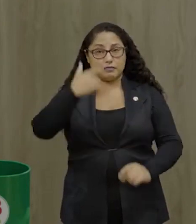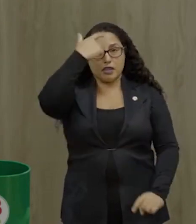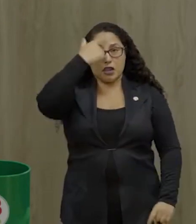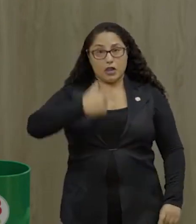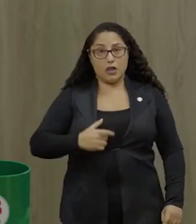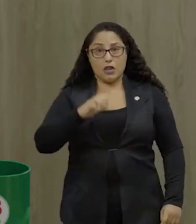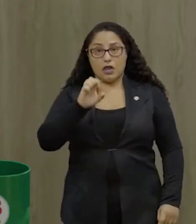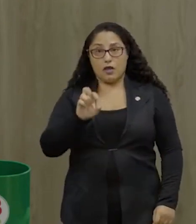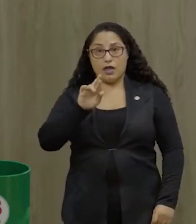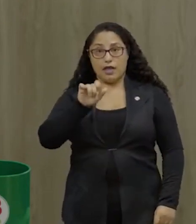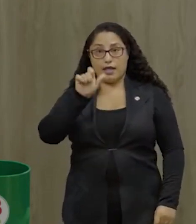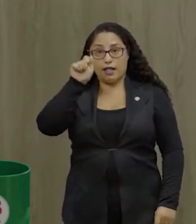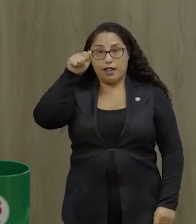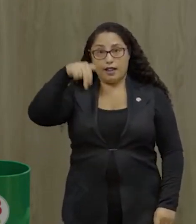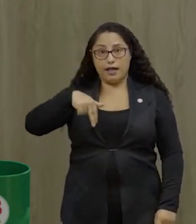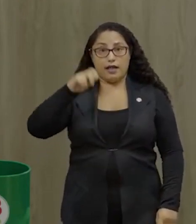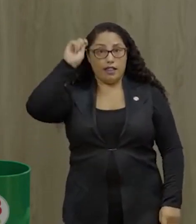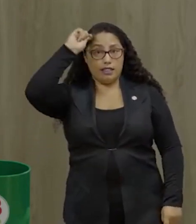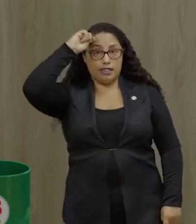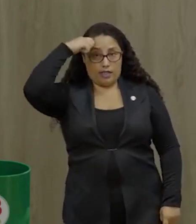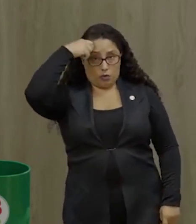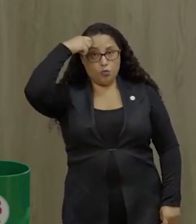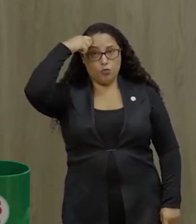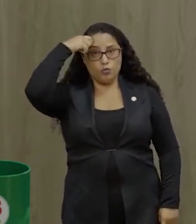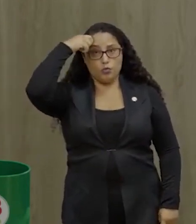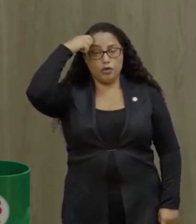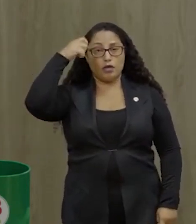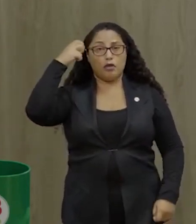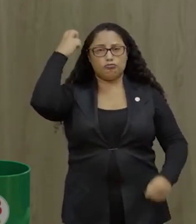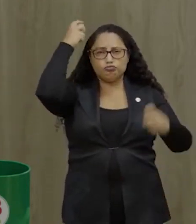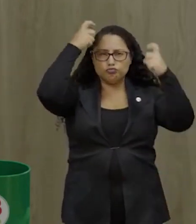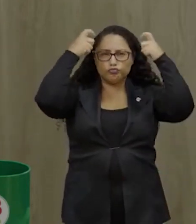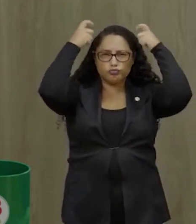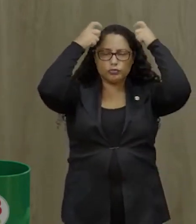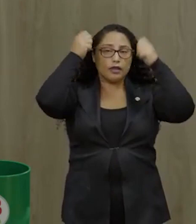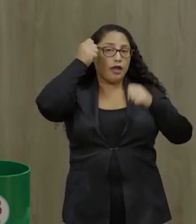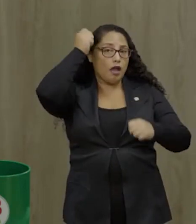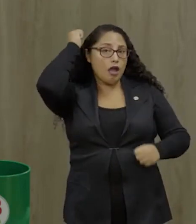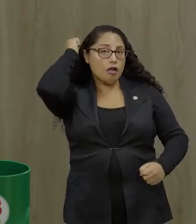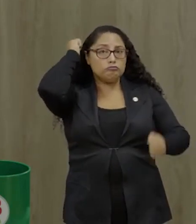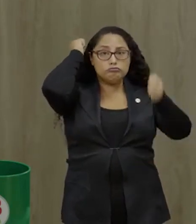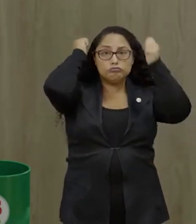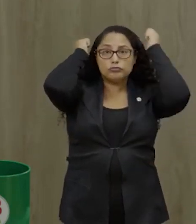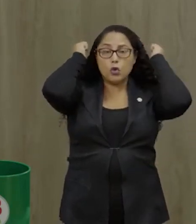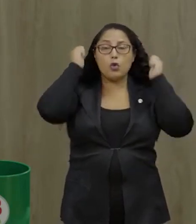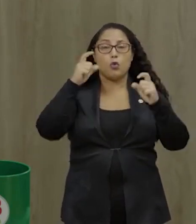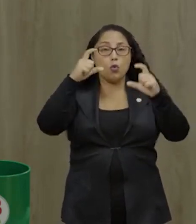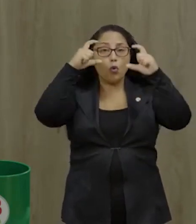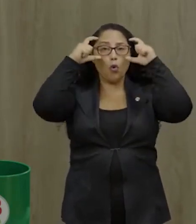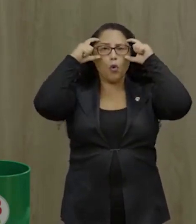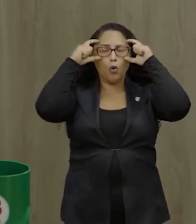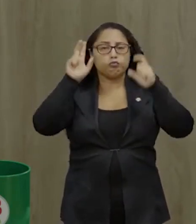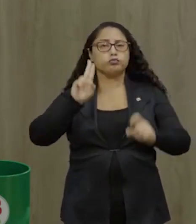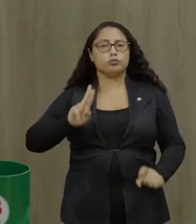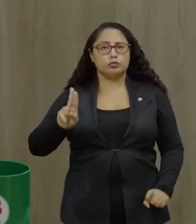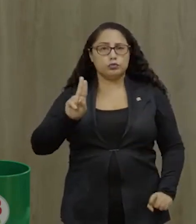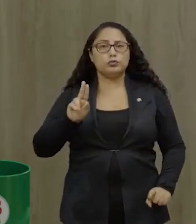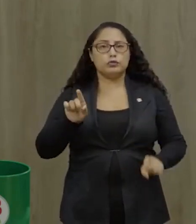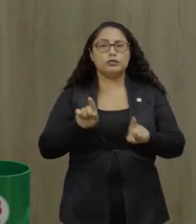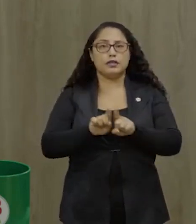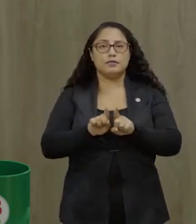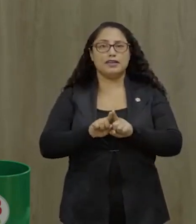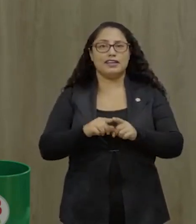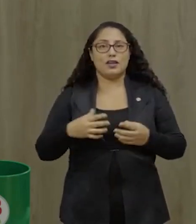eu sou Erlan, sou negro, tenho cabelo encaracolado, raspado na lateral, uso óculos